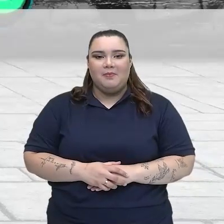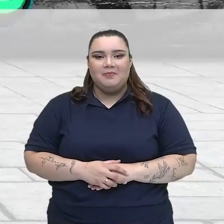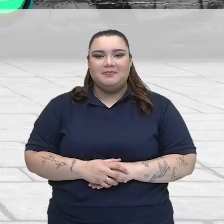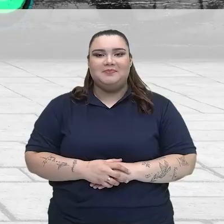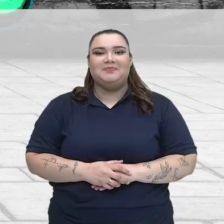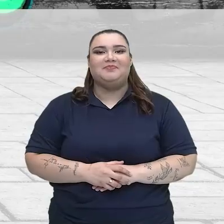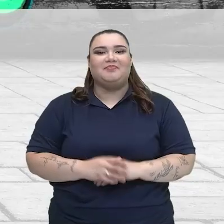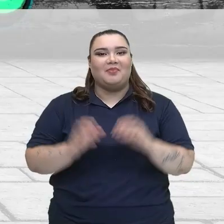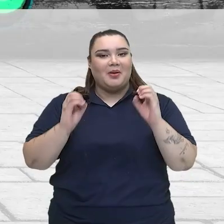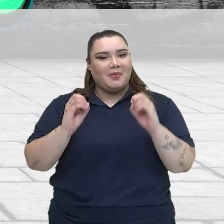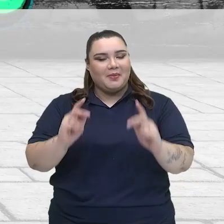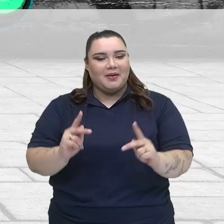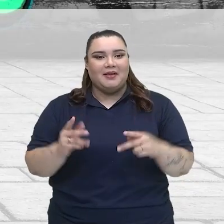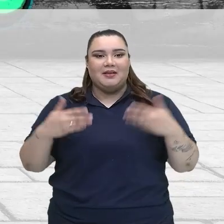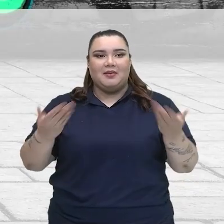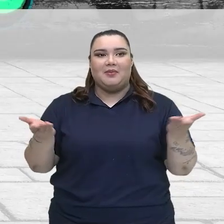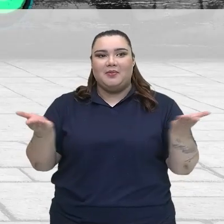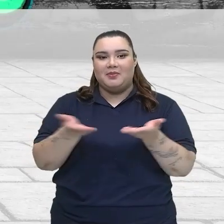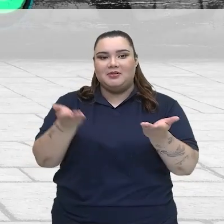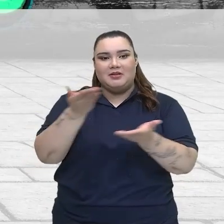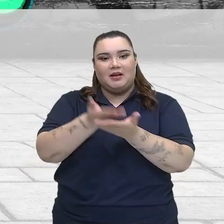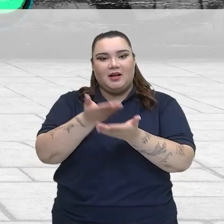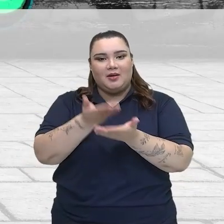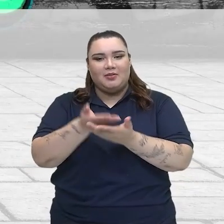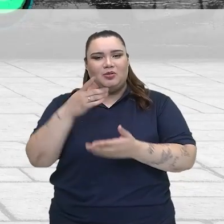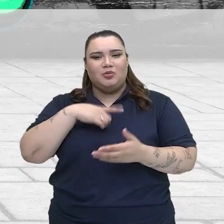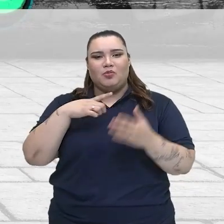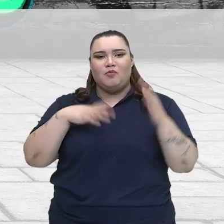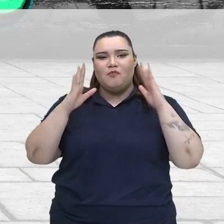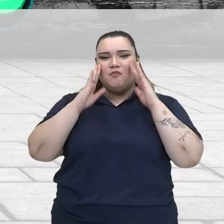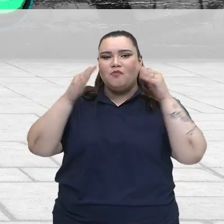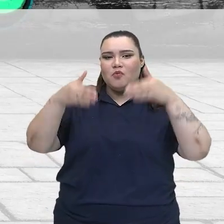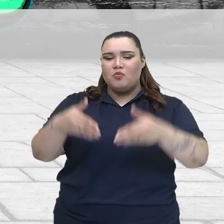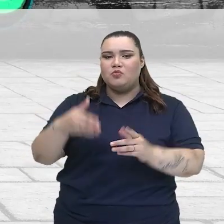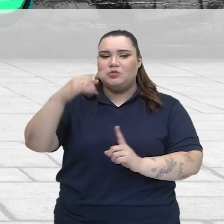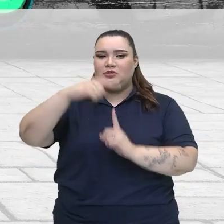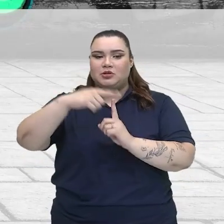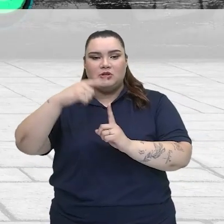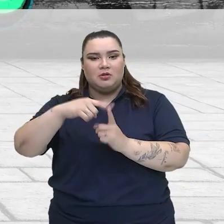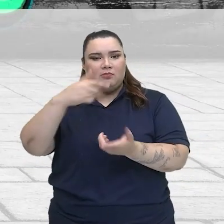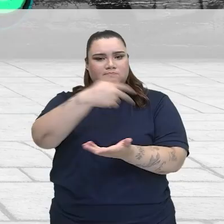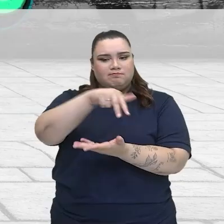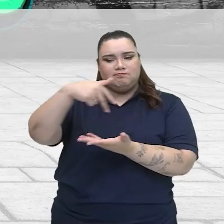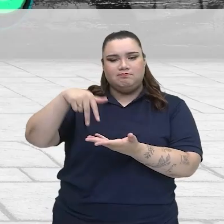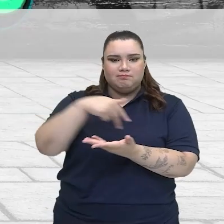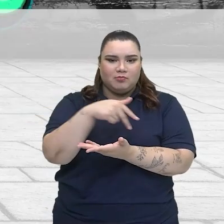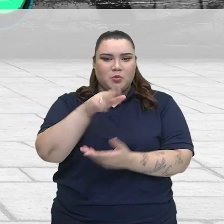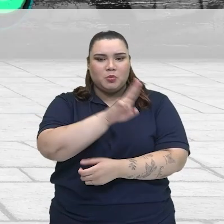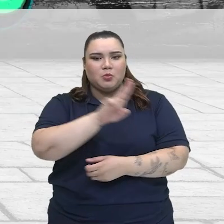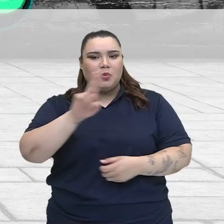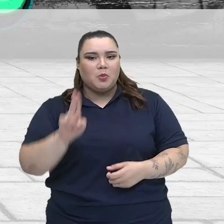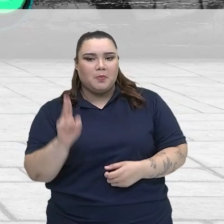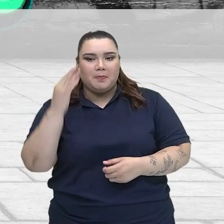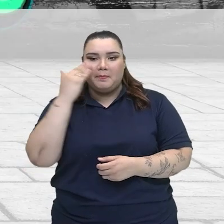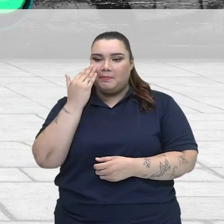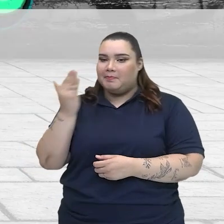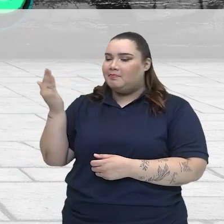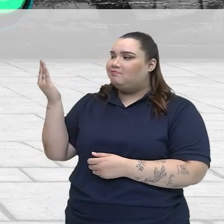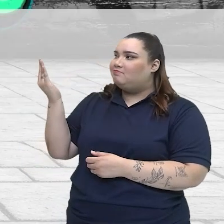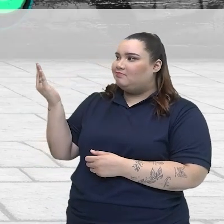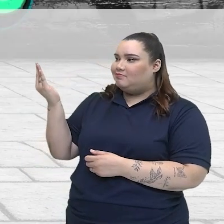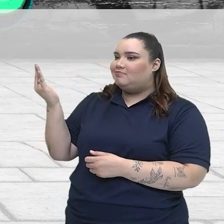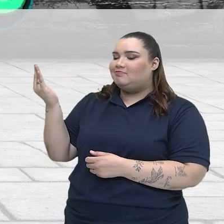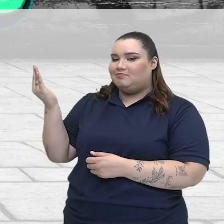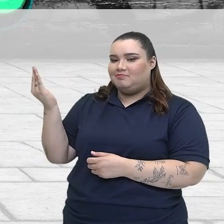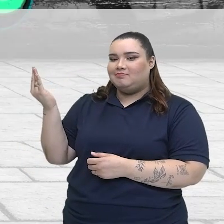Muito bem, então a nossa aula ela vai girar em torno desse estilo de dança chamado street dance, danças